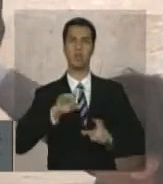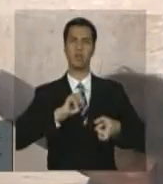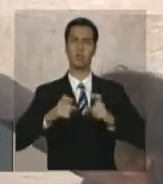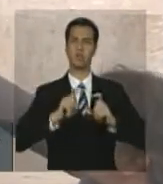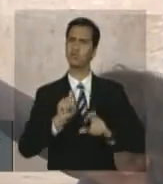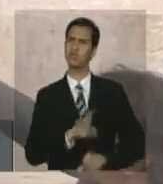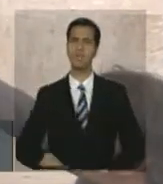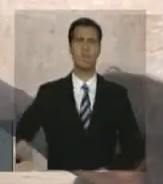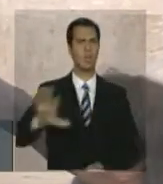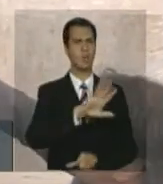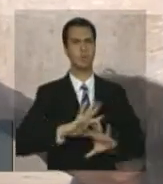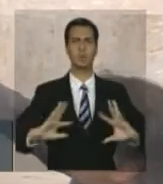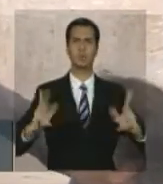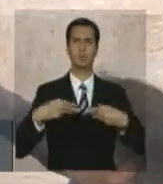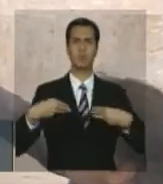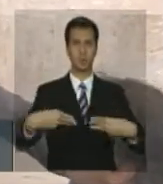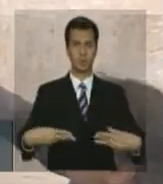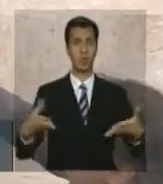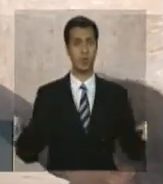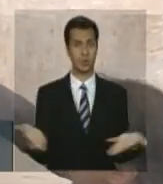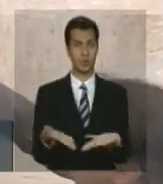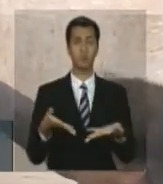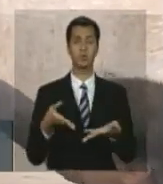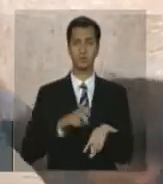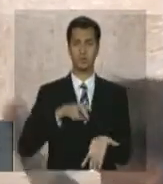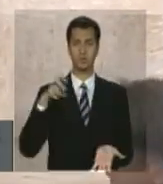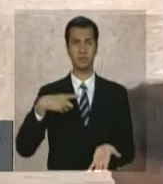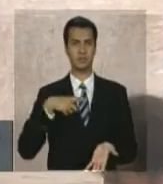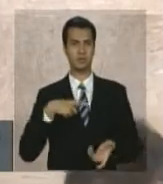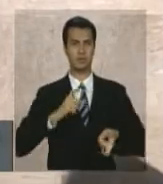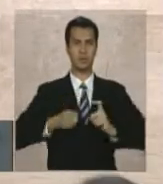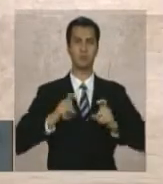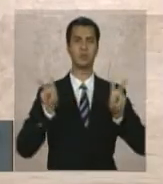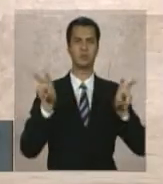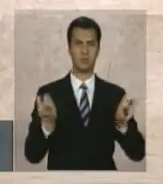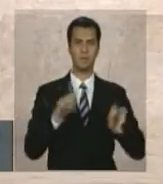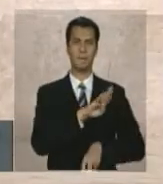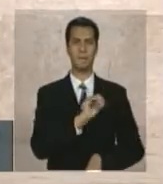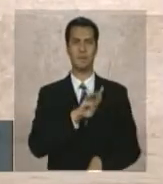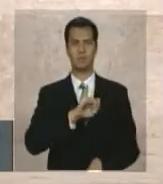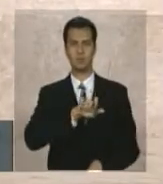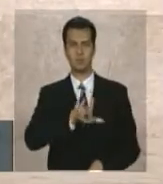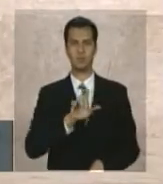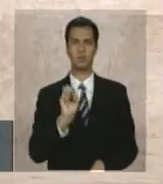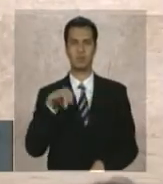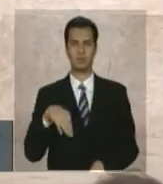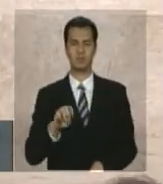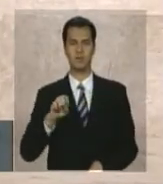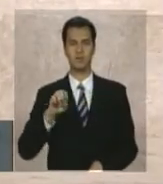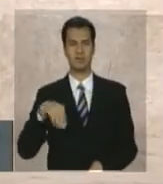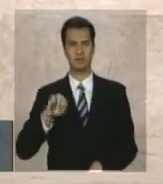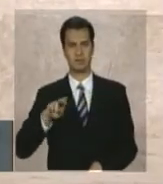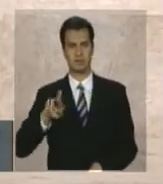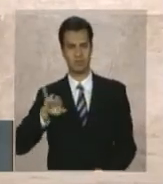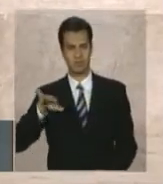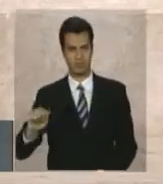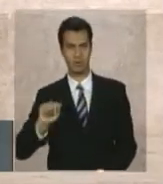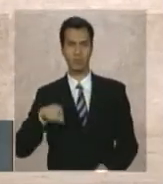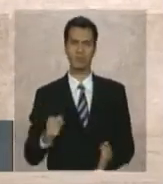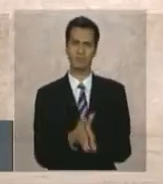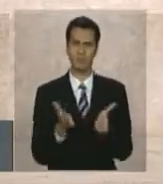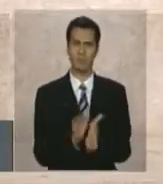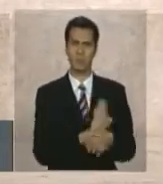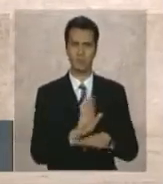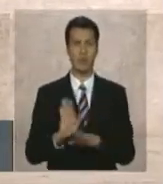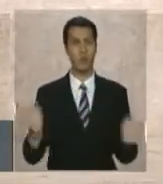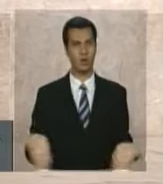foi o assunto discutido nesta manhã. Por isso, vamos agora, ao vivo, ao Palácio do Planalto, acompanhar a entrevista coletiva